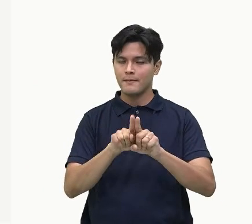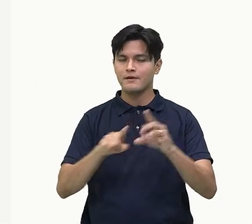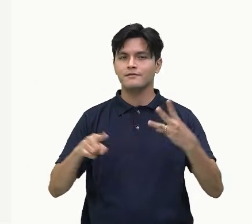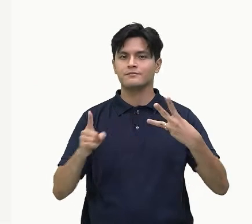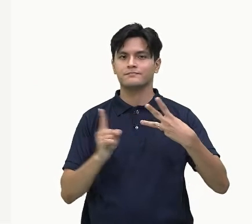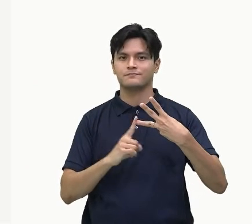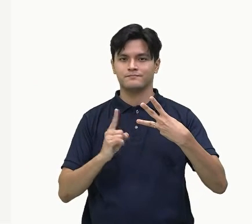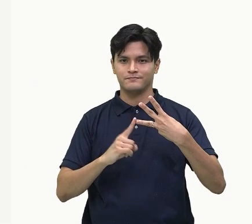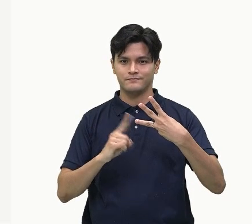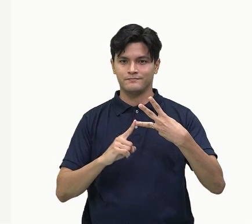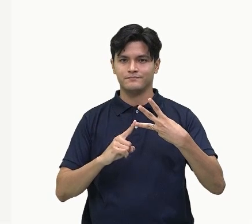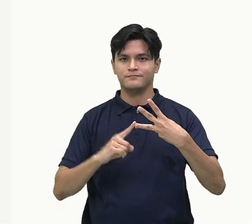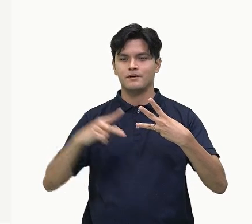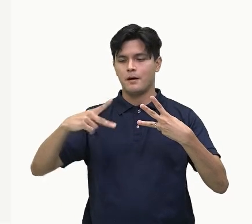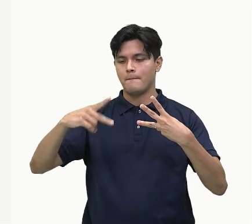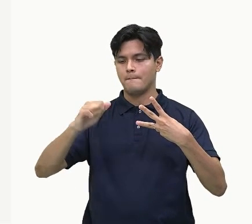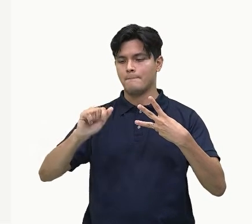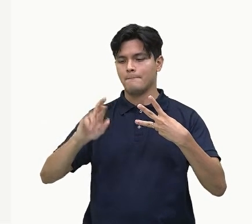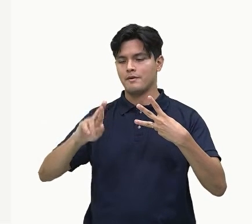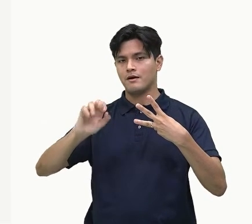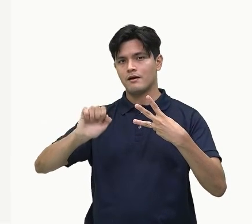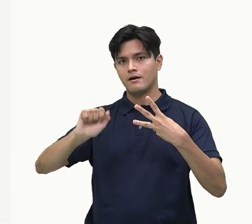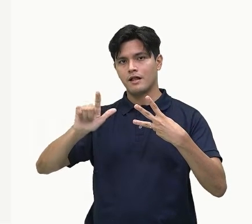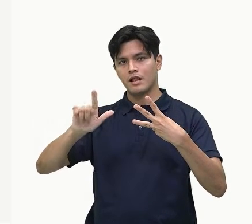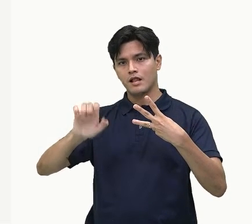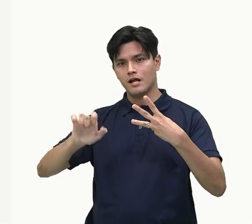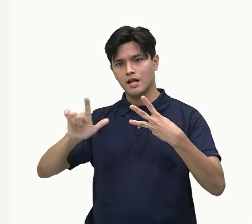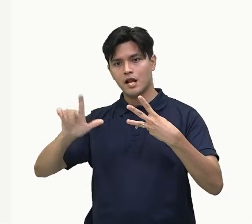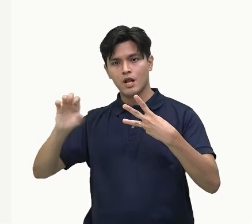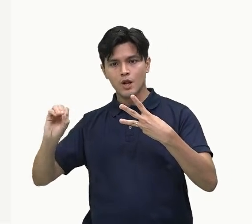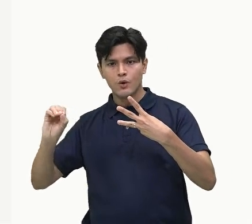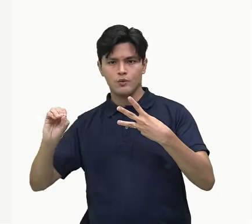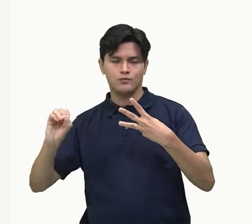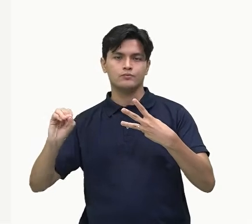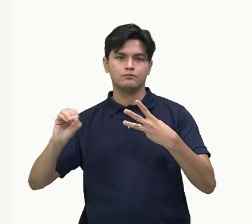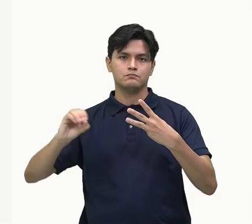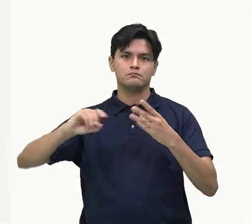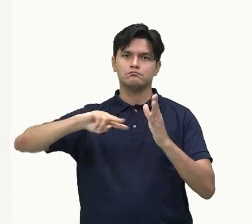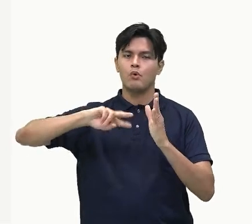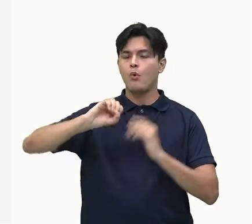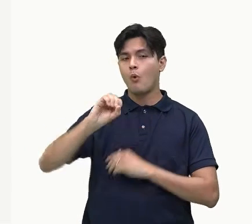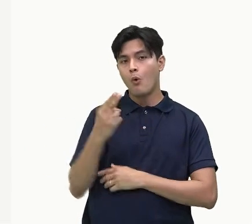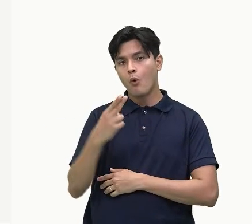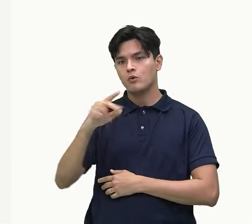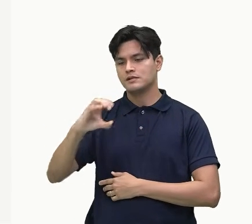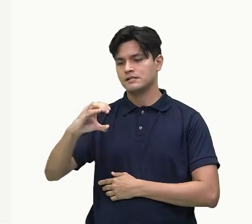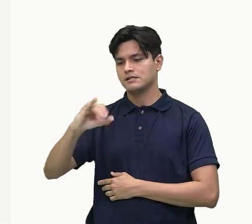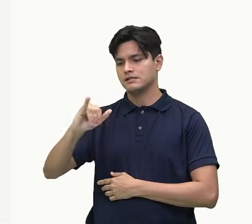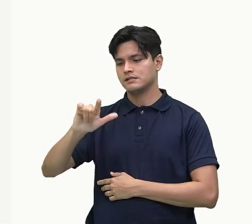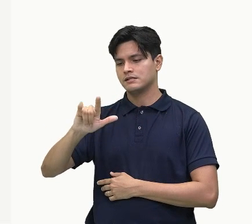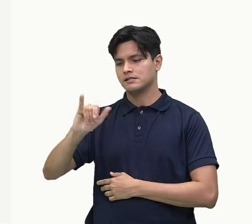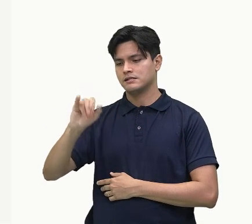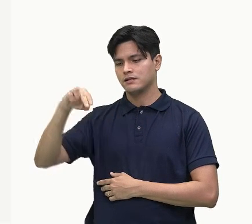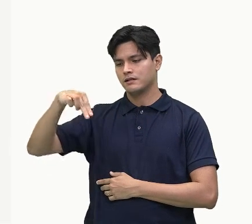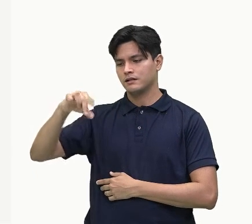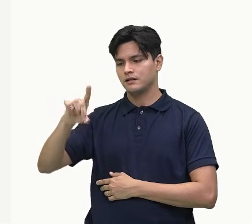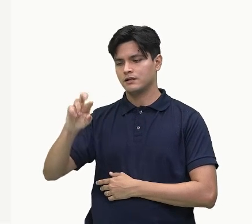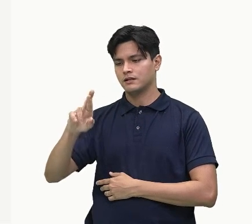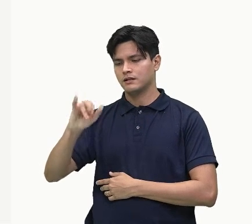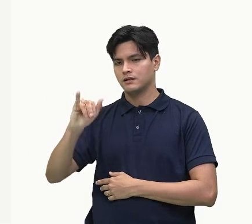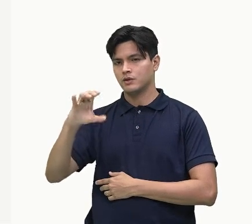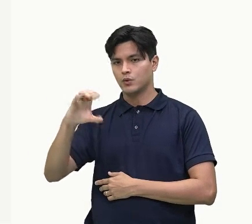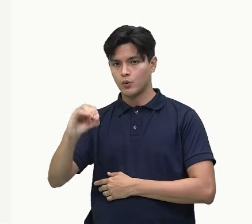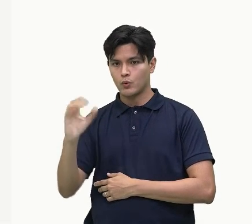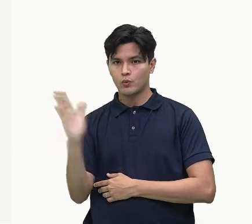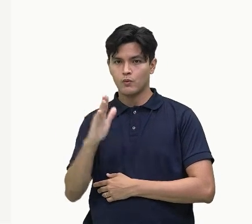temos o cilíndrico paralelo, que está aqui na outra imagem, na outra parte da